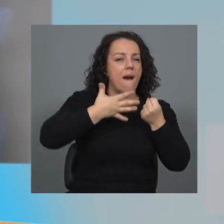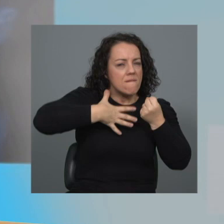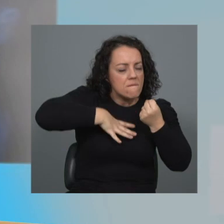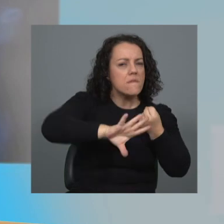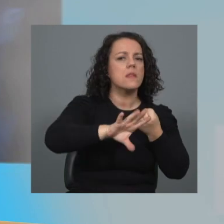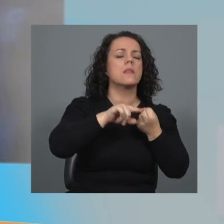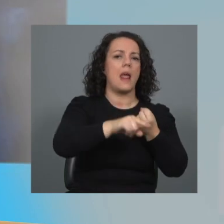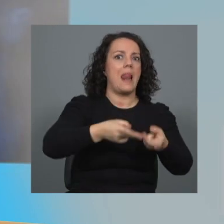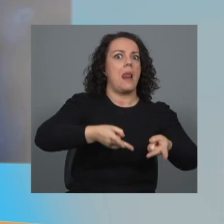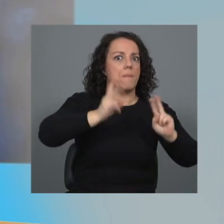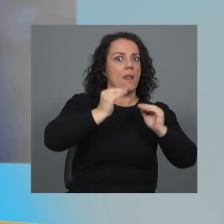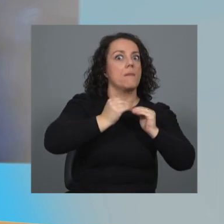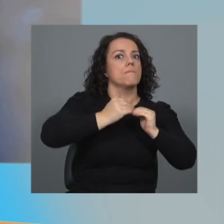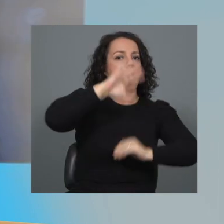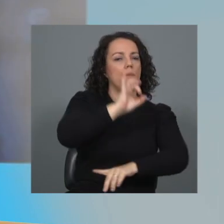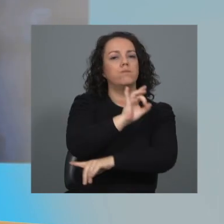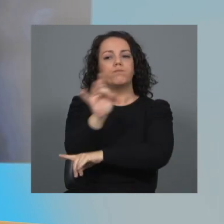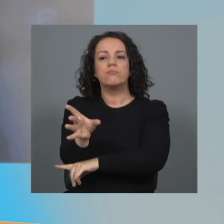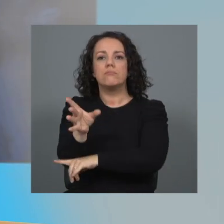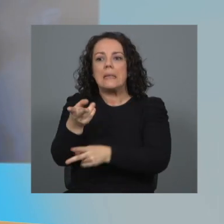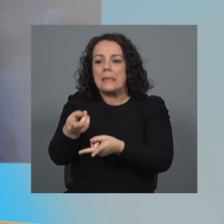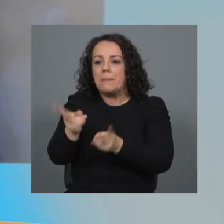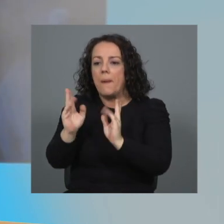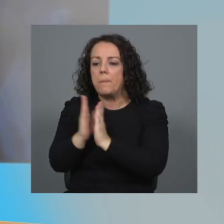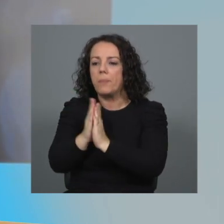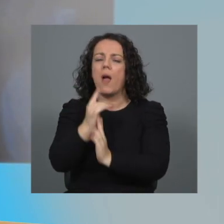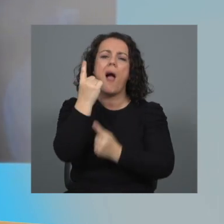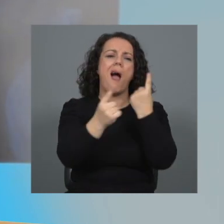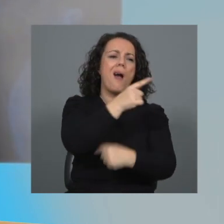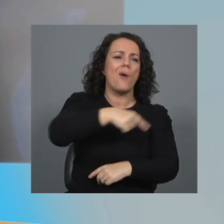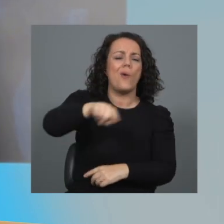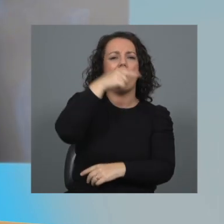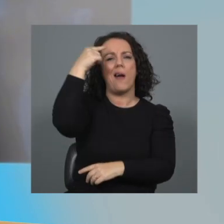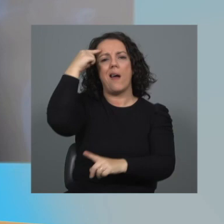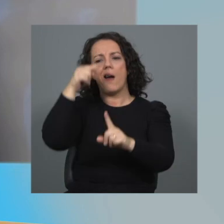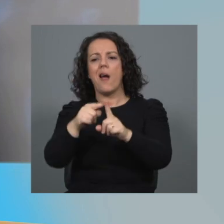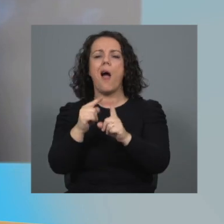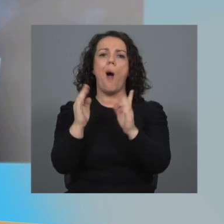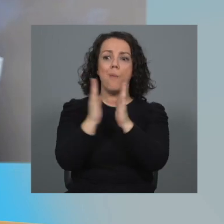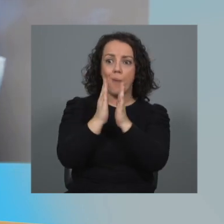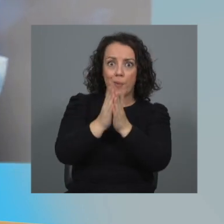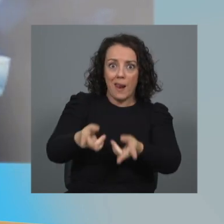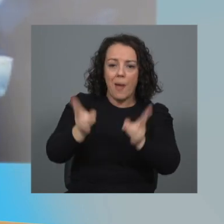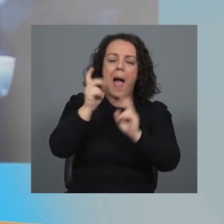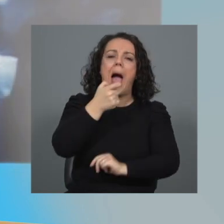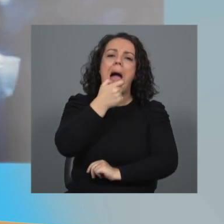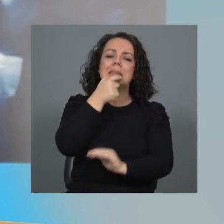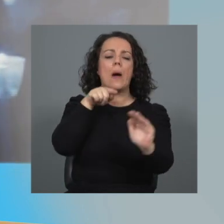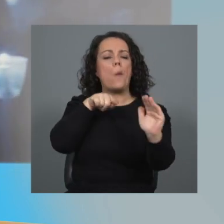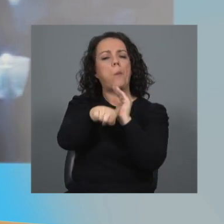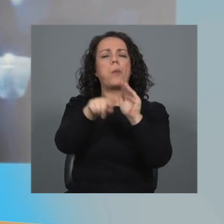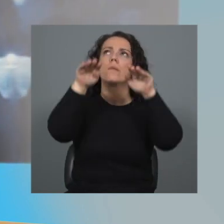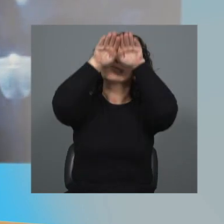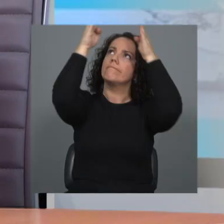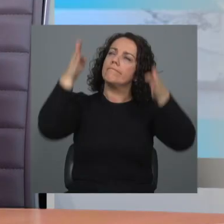por às vezes algumas tendências quererem reduzir a liberdade religiosa ao espaço restrito do templo. Ela Sim, tem que ter e ao uma expressão